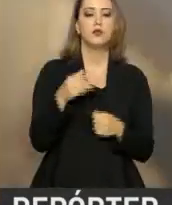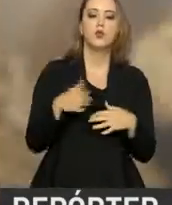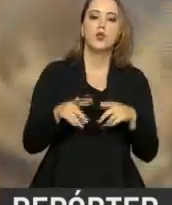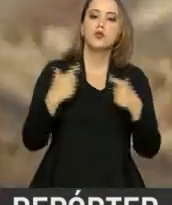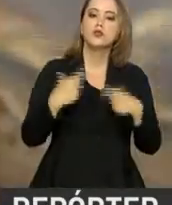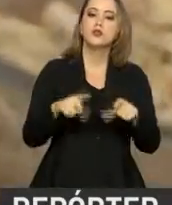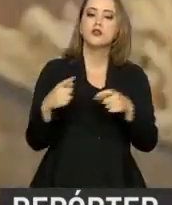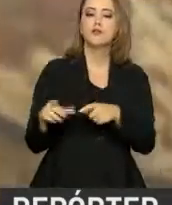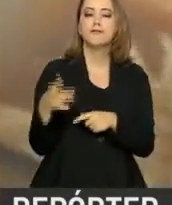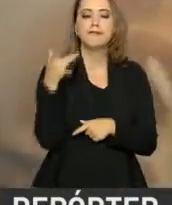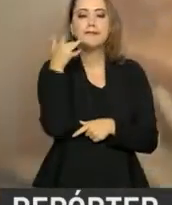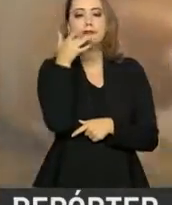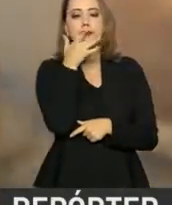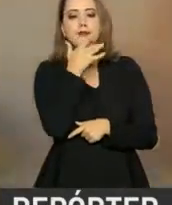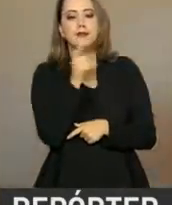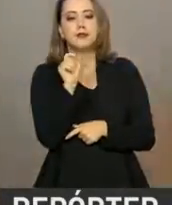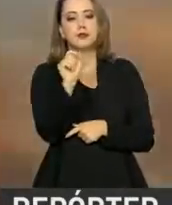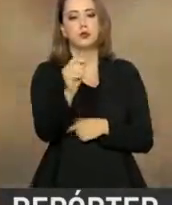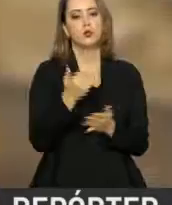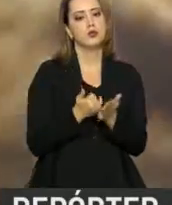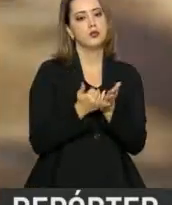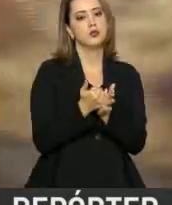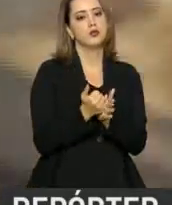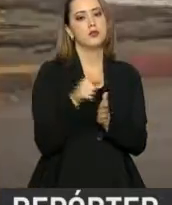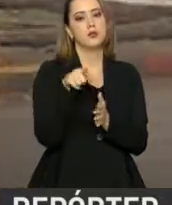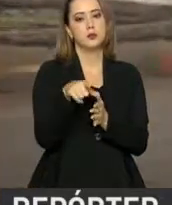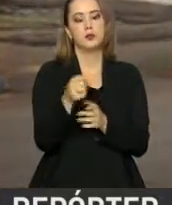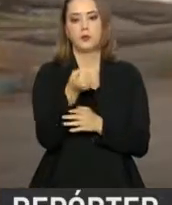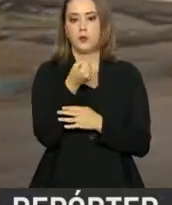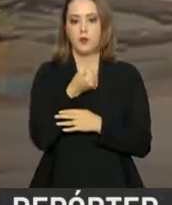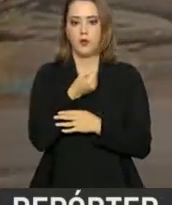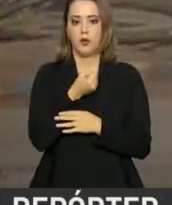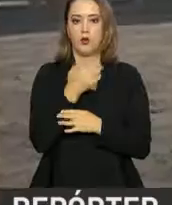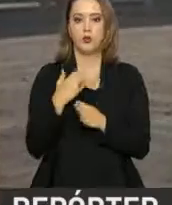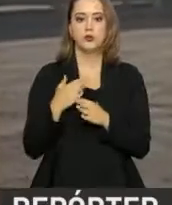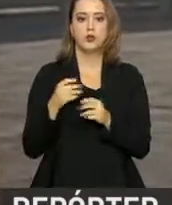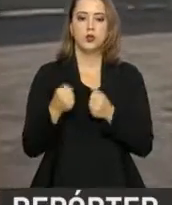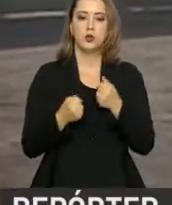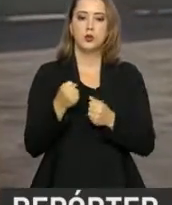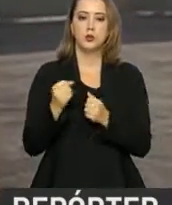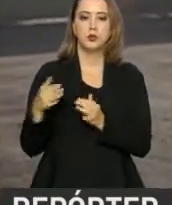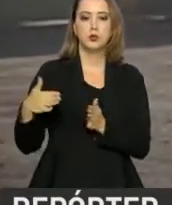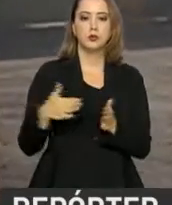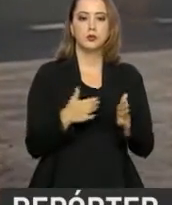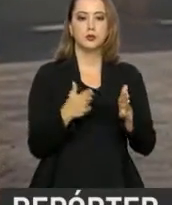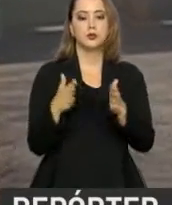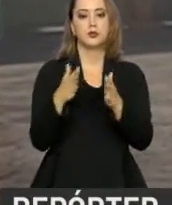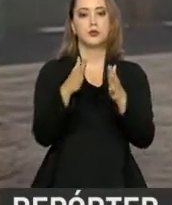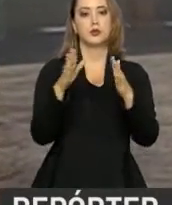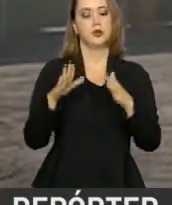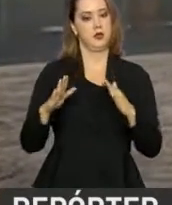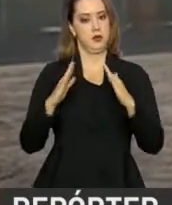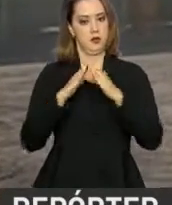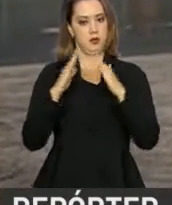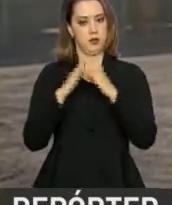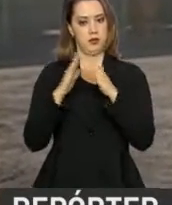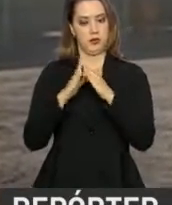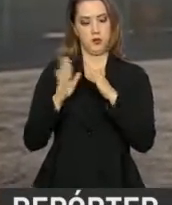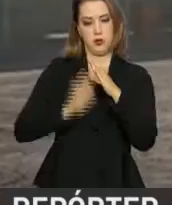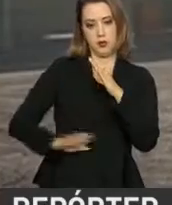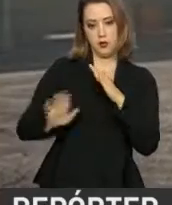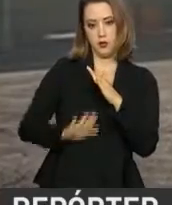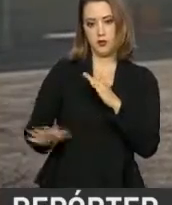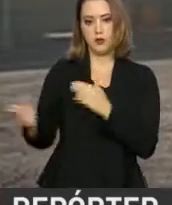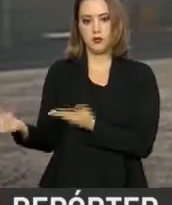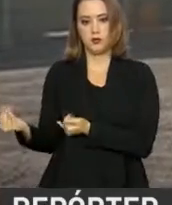aquele prato gostoso lado o início da reportagem o trajeto até o centro da criança e adolescente italianos é